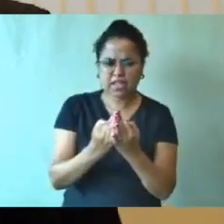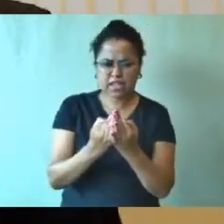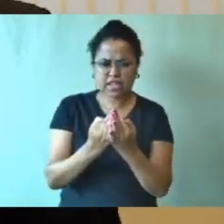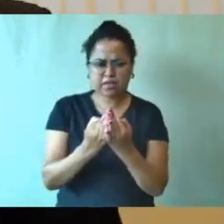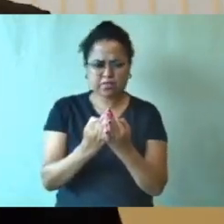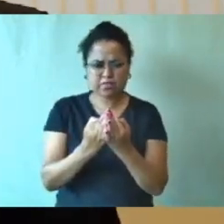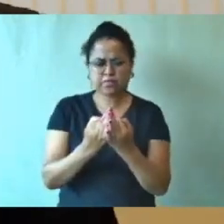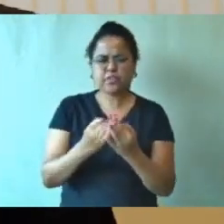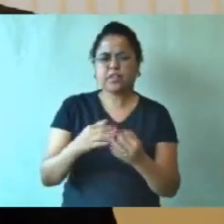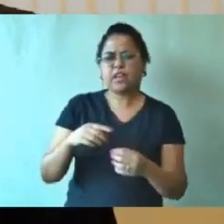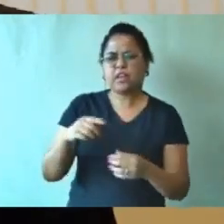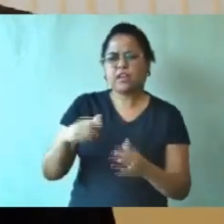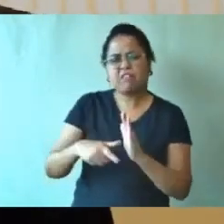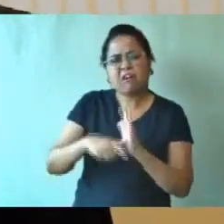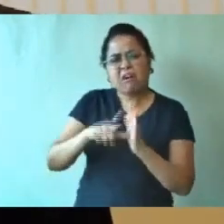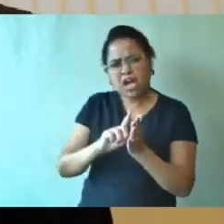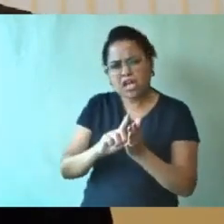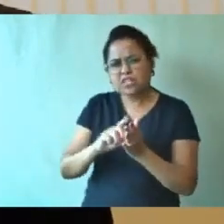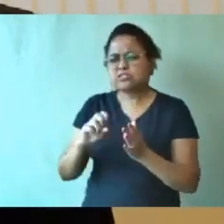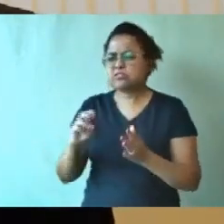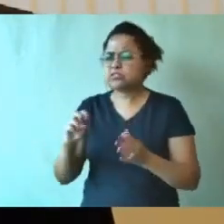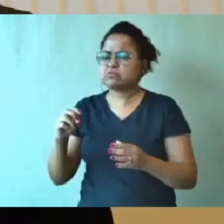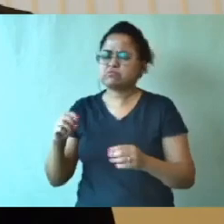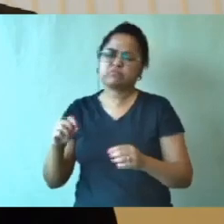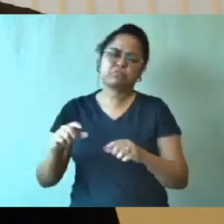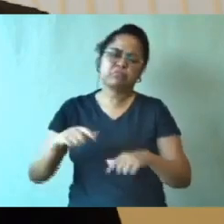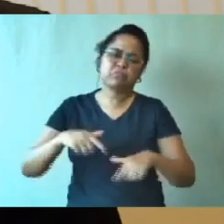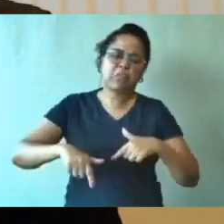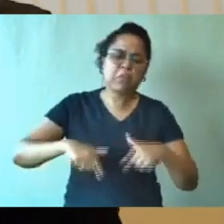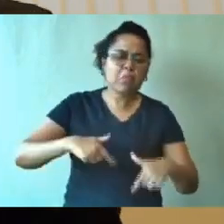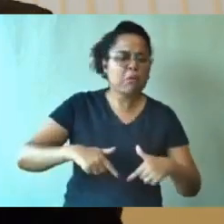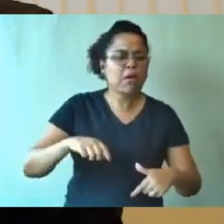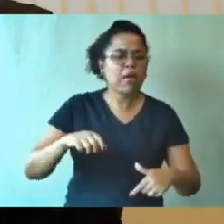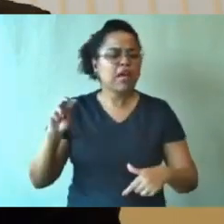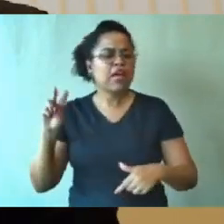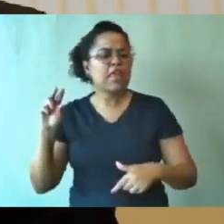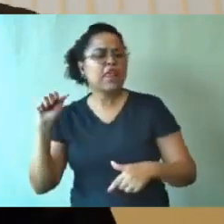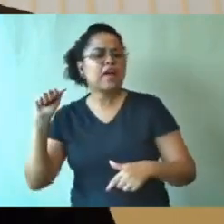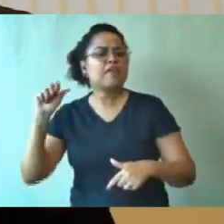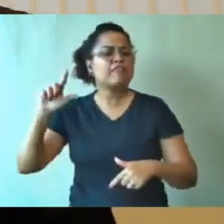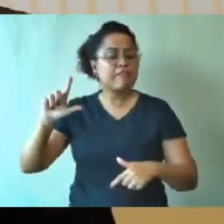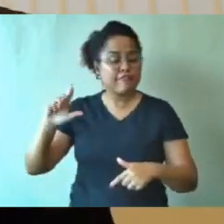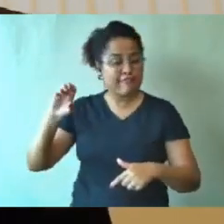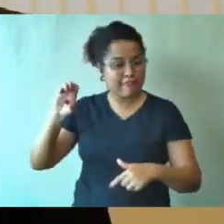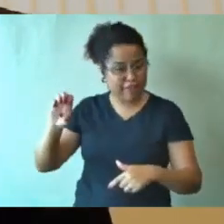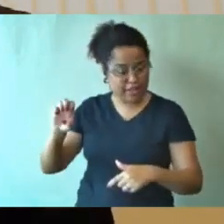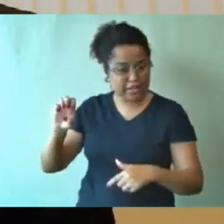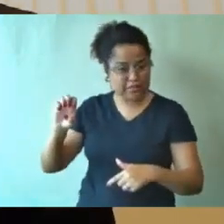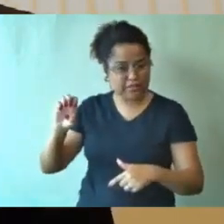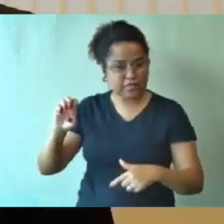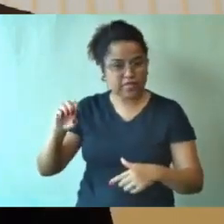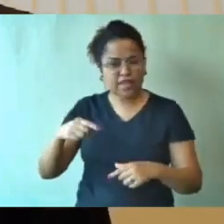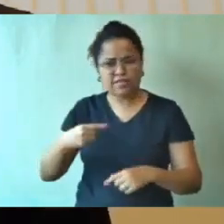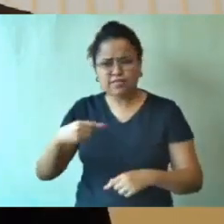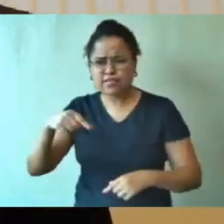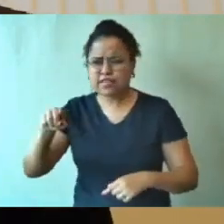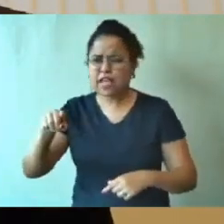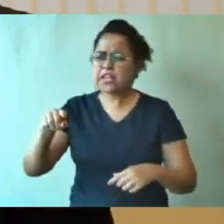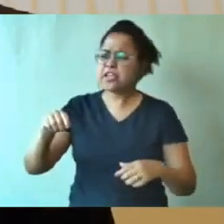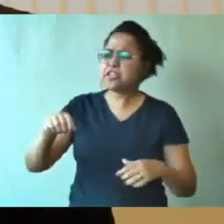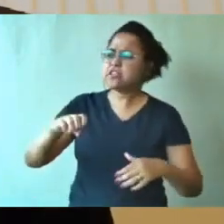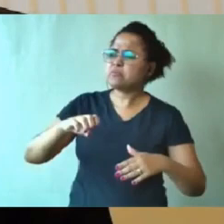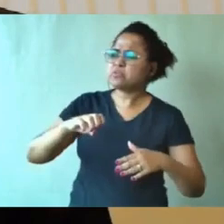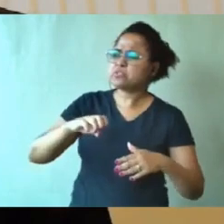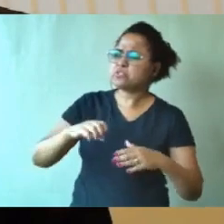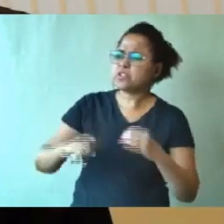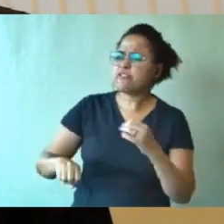da Vale do Rio Doce. Quando fiz vestibular e fui fazer o curso de engenharia, saímos e montamos a empresa. Nesses anos